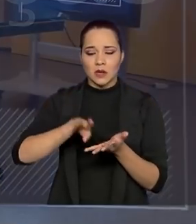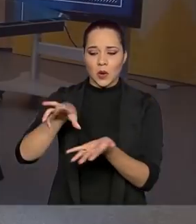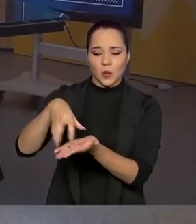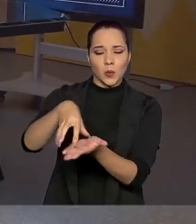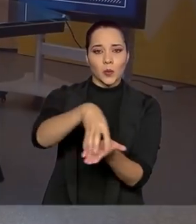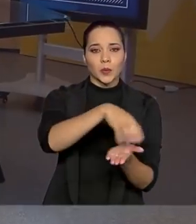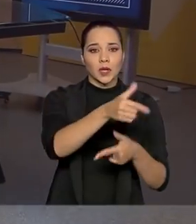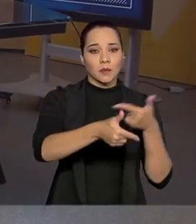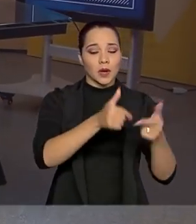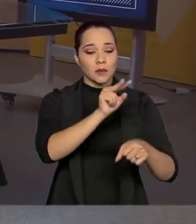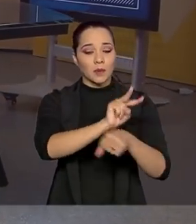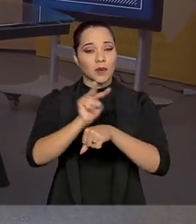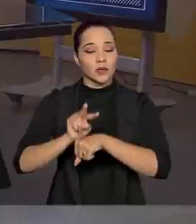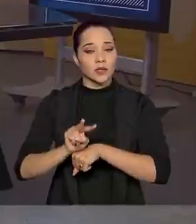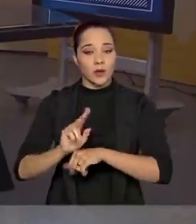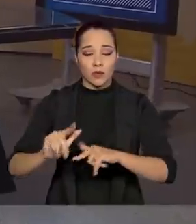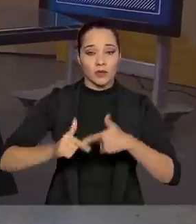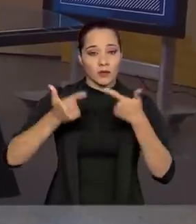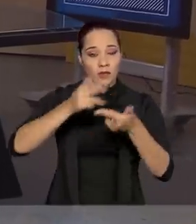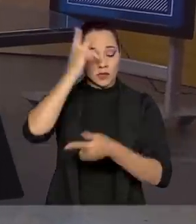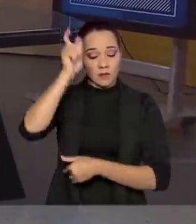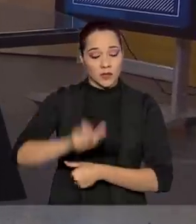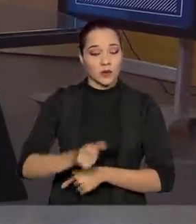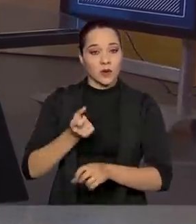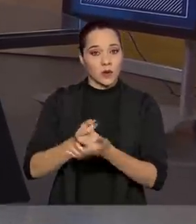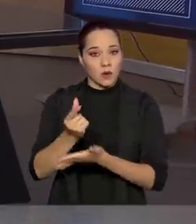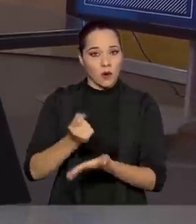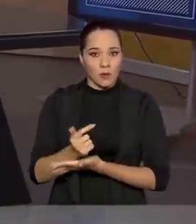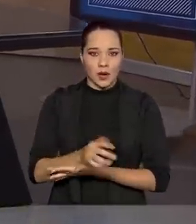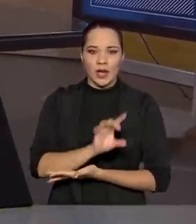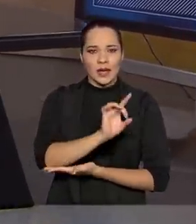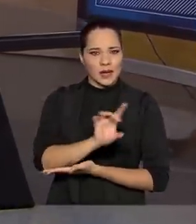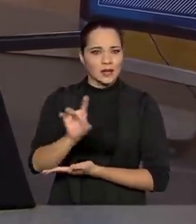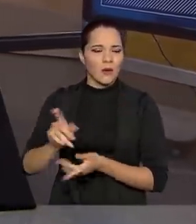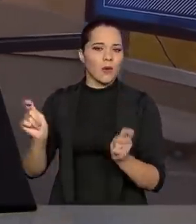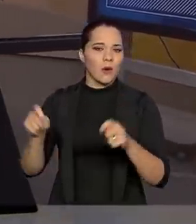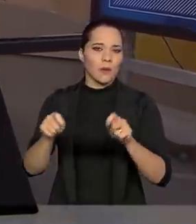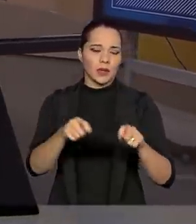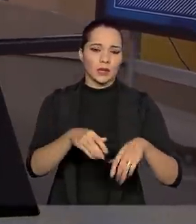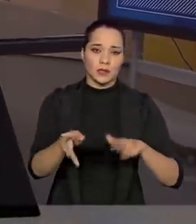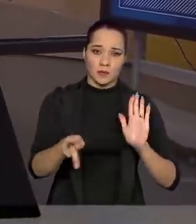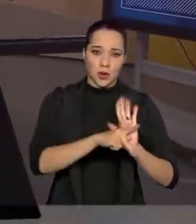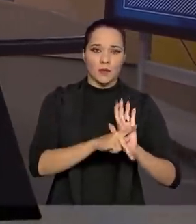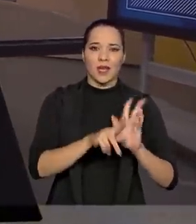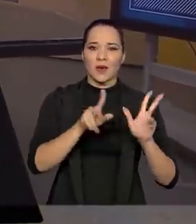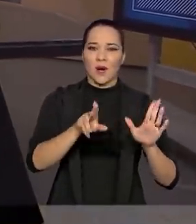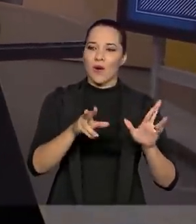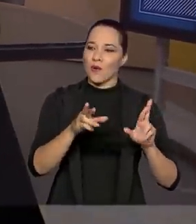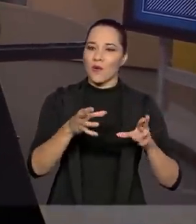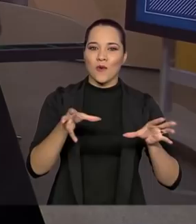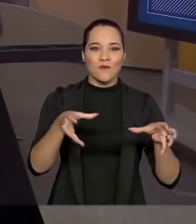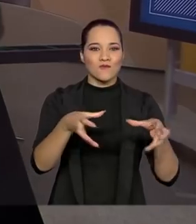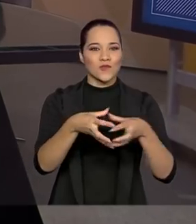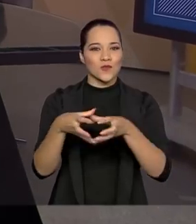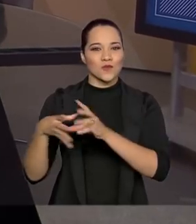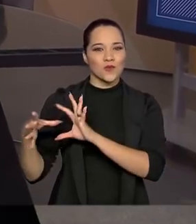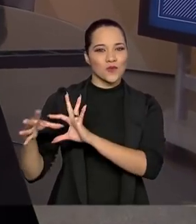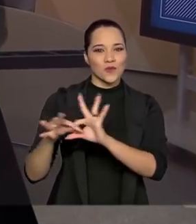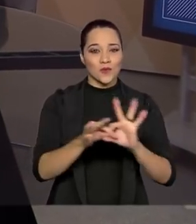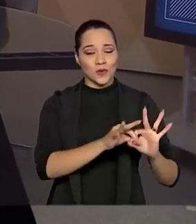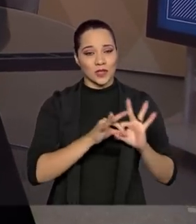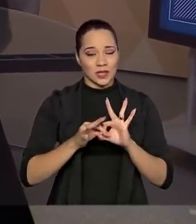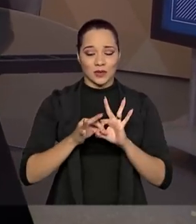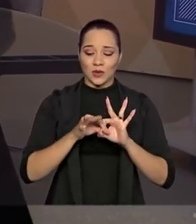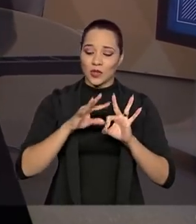trabalhando para a proteção e defesa do consumidor, cada um, obviamente, com a sua competência, como se fosse uma rede, né? Esse sistema todo,